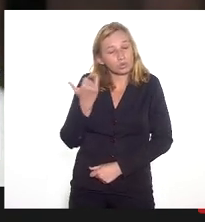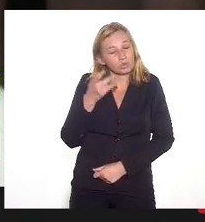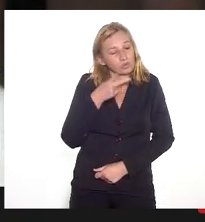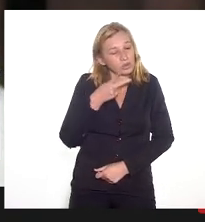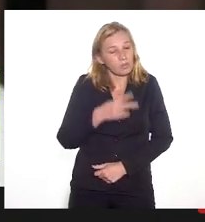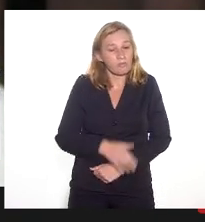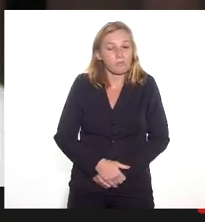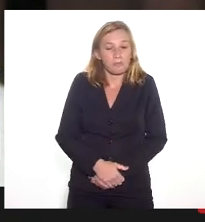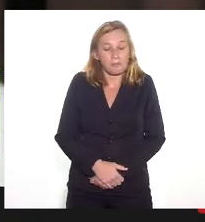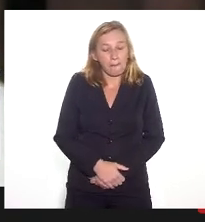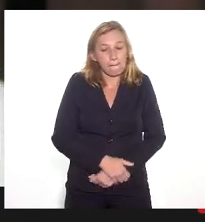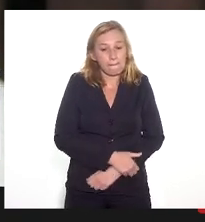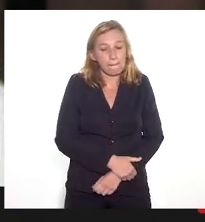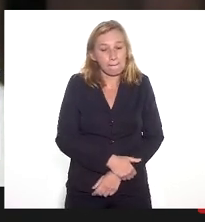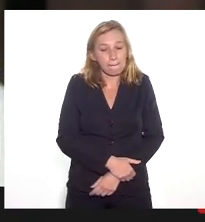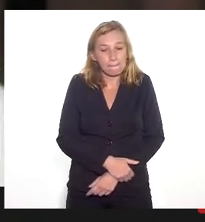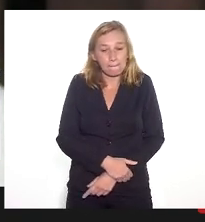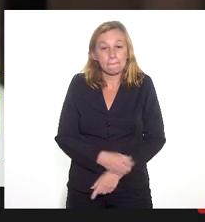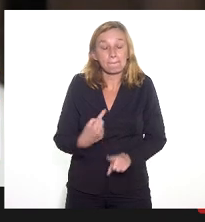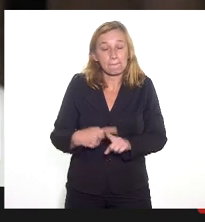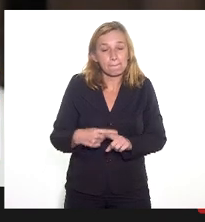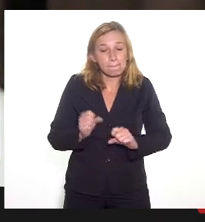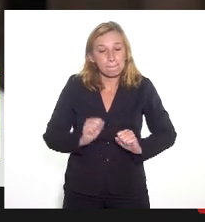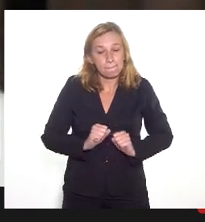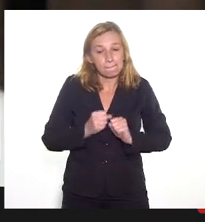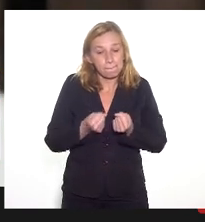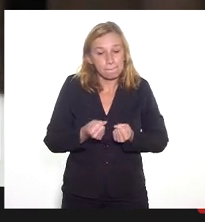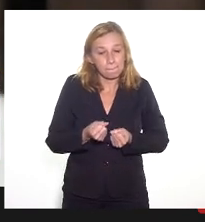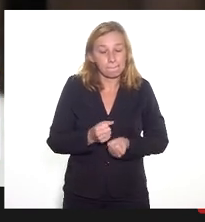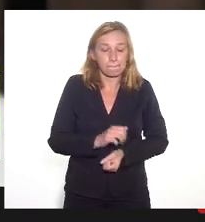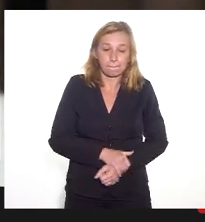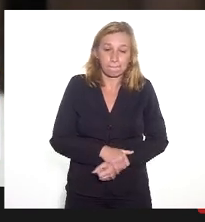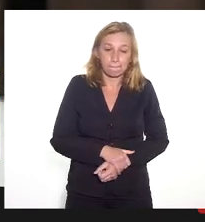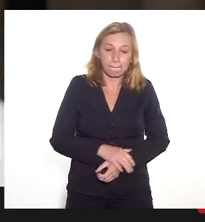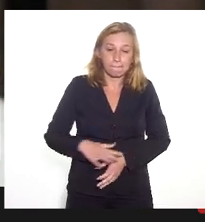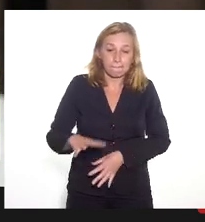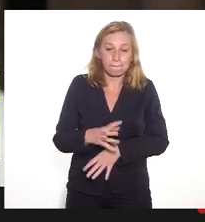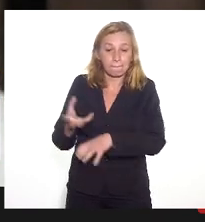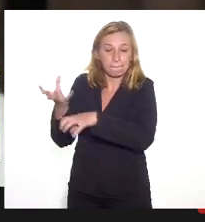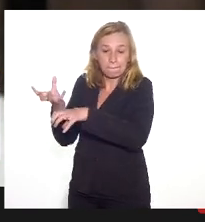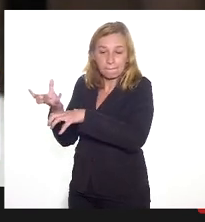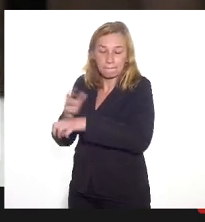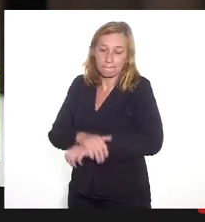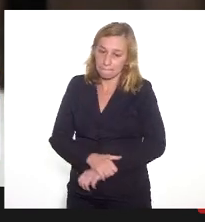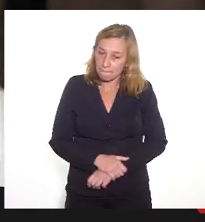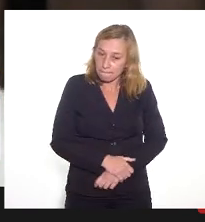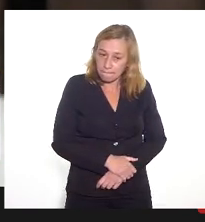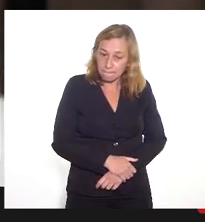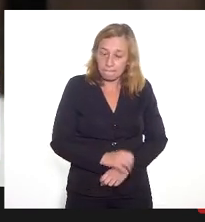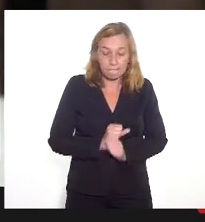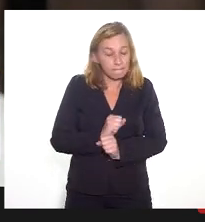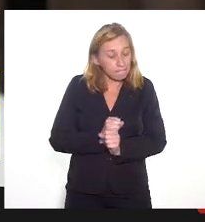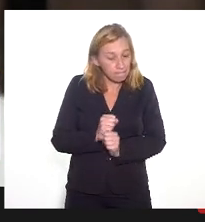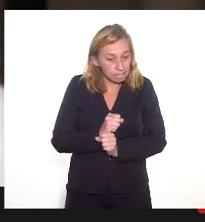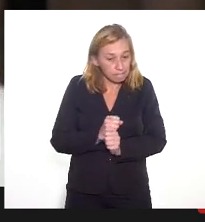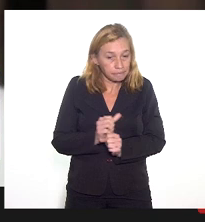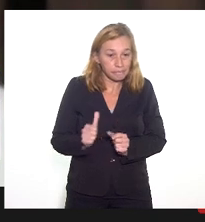isso, por que nós insistimos tanto no âmbito do Congresso Nacional, onde tivemos durante muitos anos